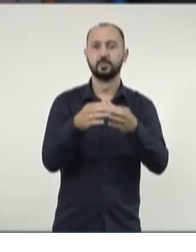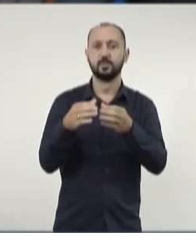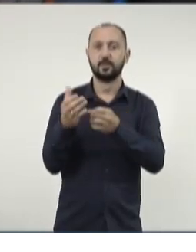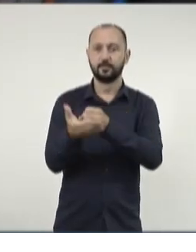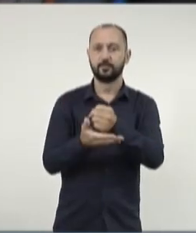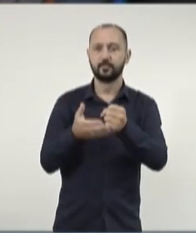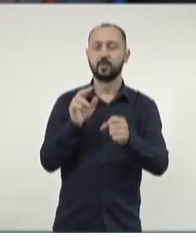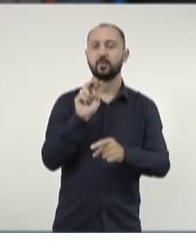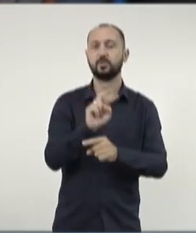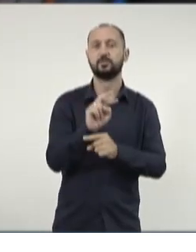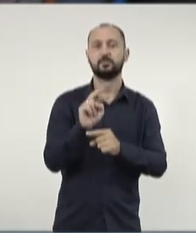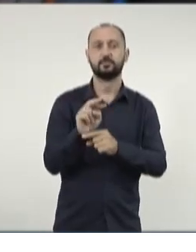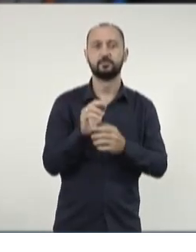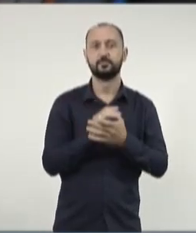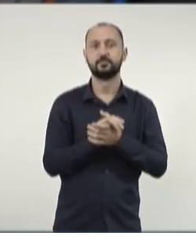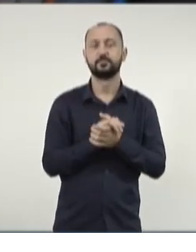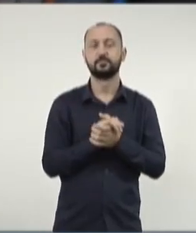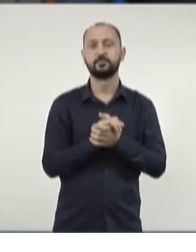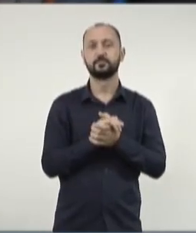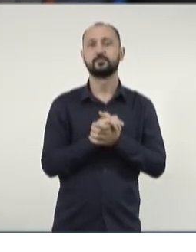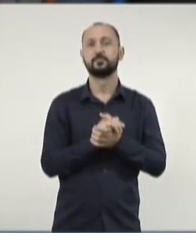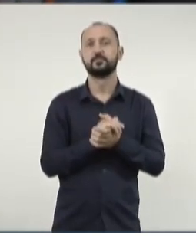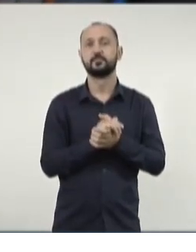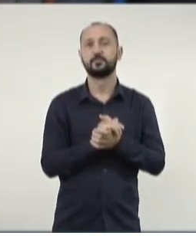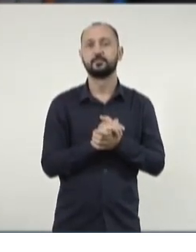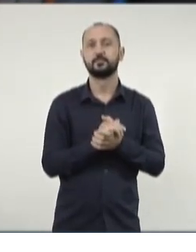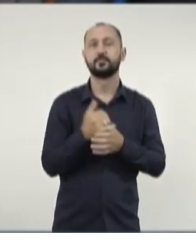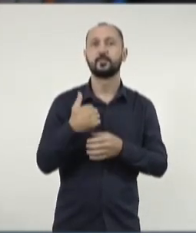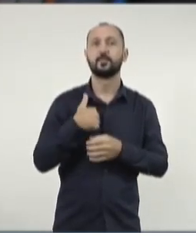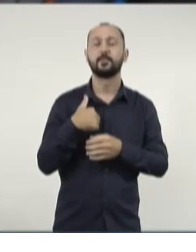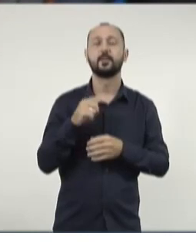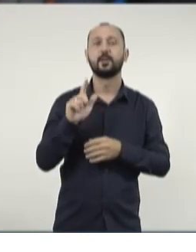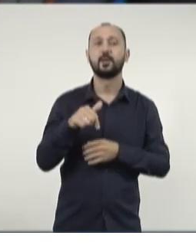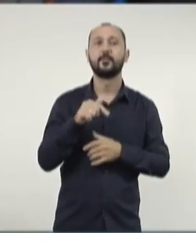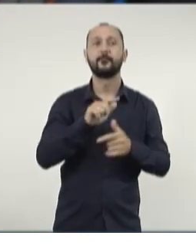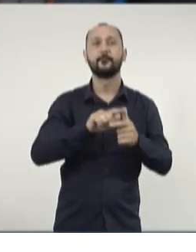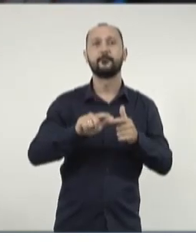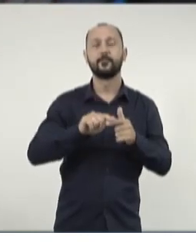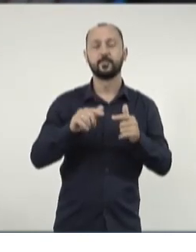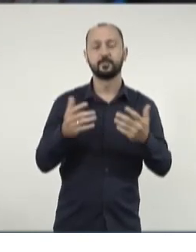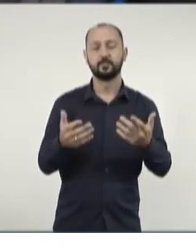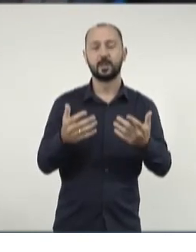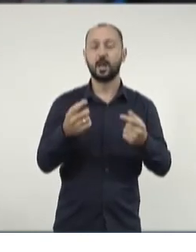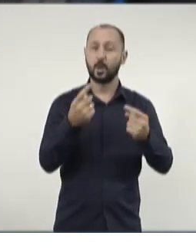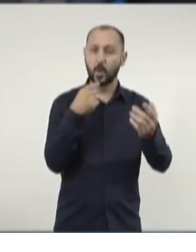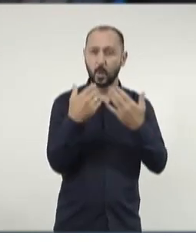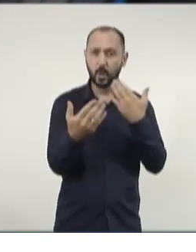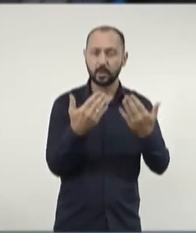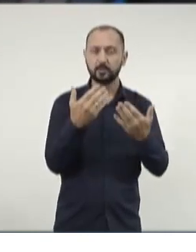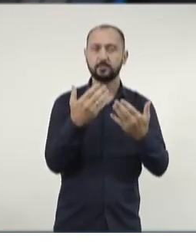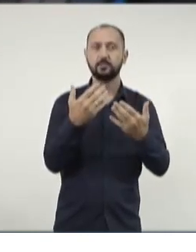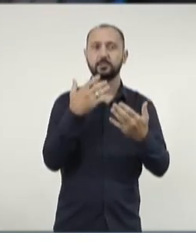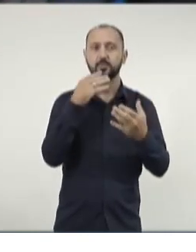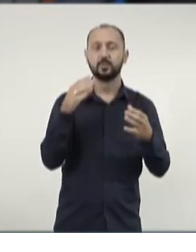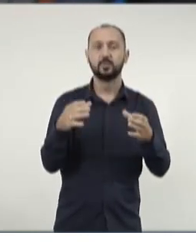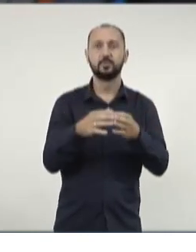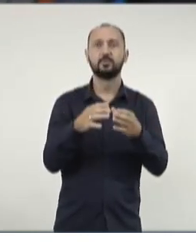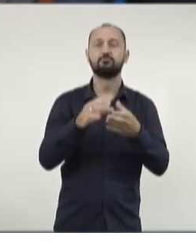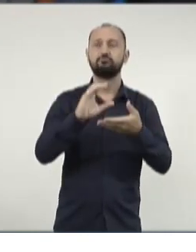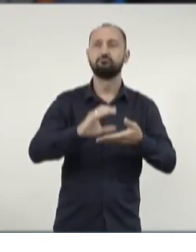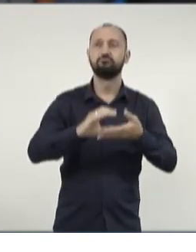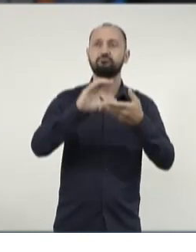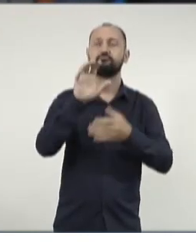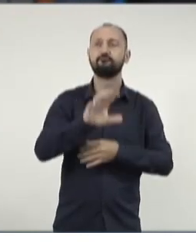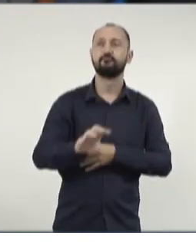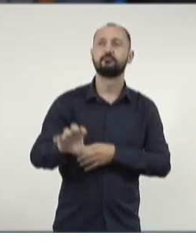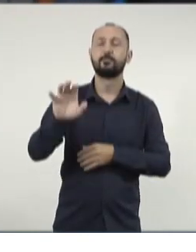mínimas de cuidados paliativos, né? Então, essa é uma questão. Agora, a discussão em nível de conselho talvez